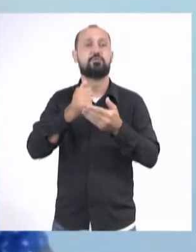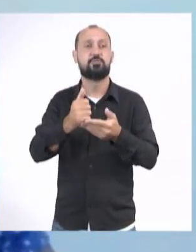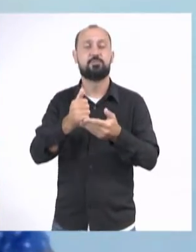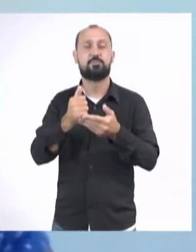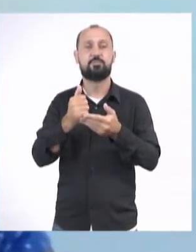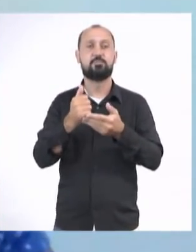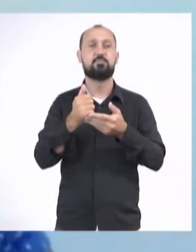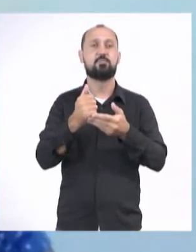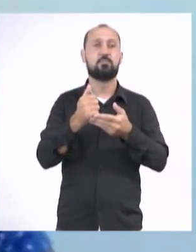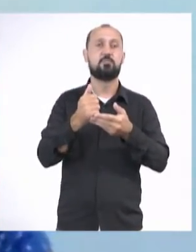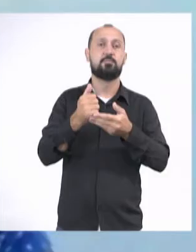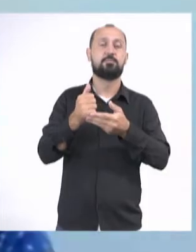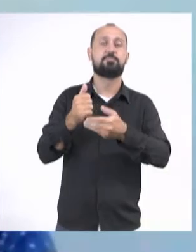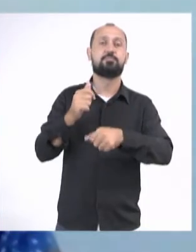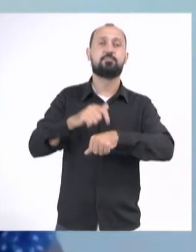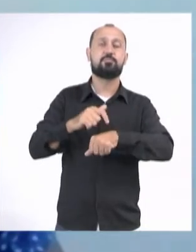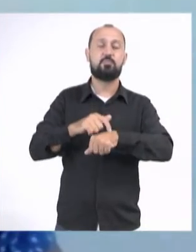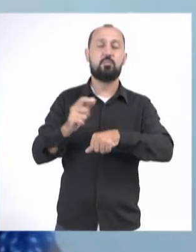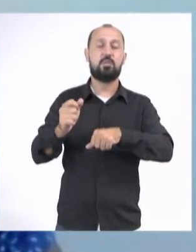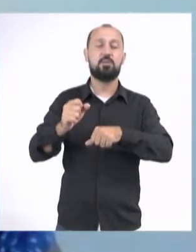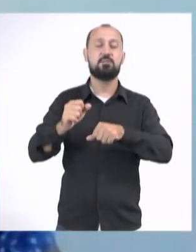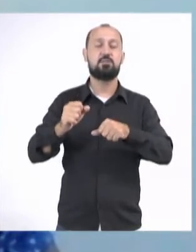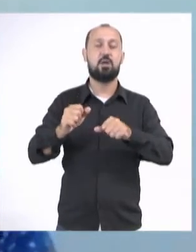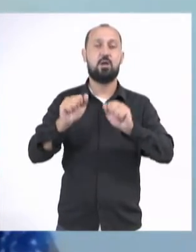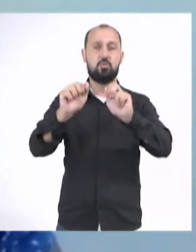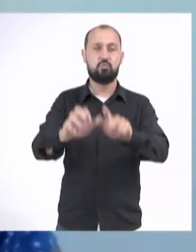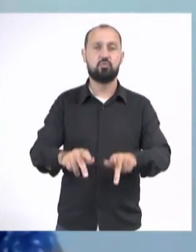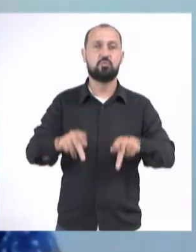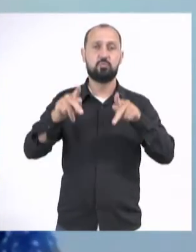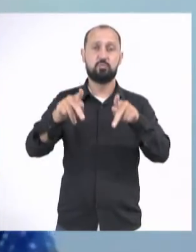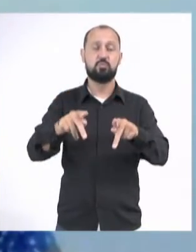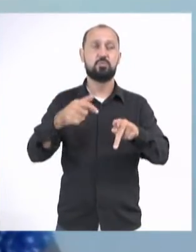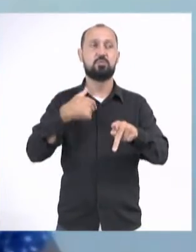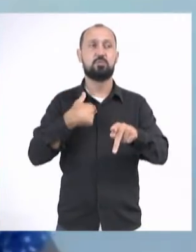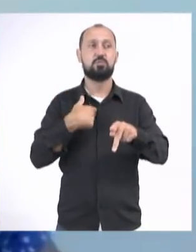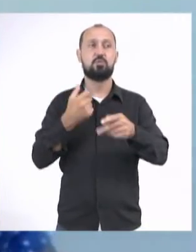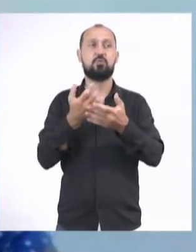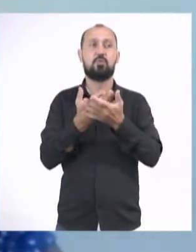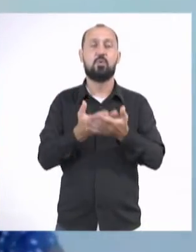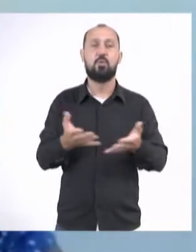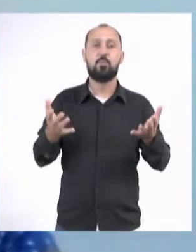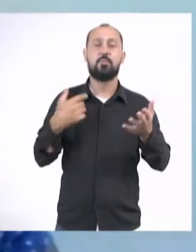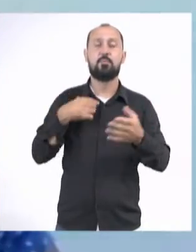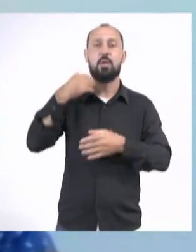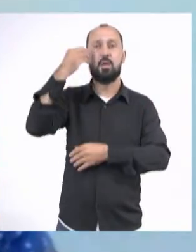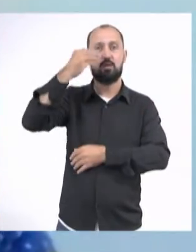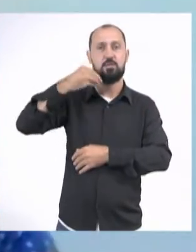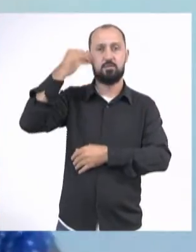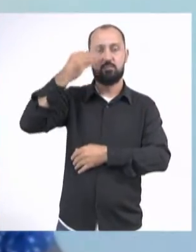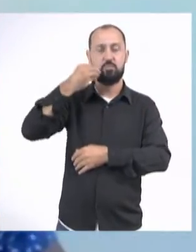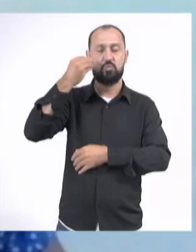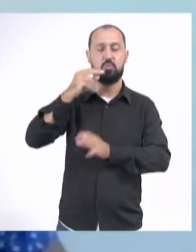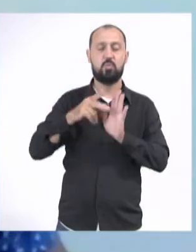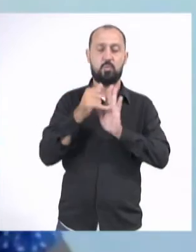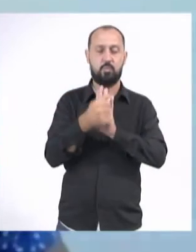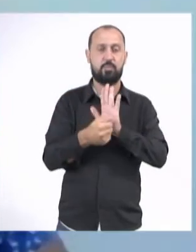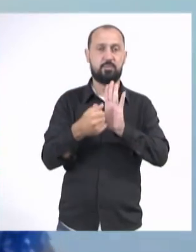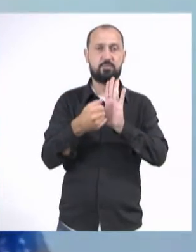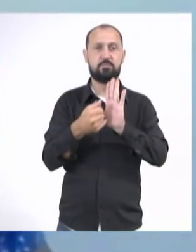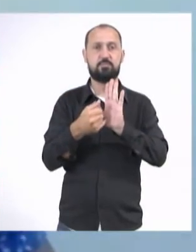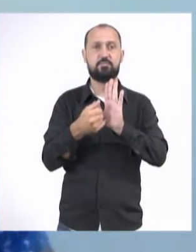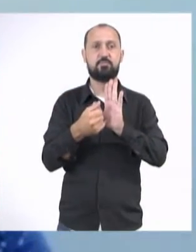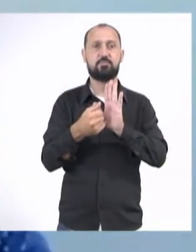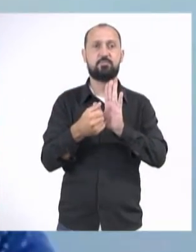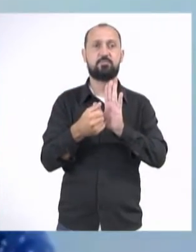contribuindo com essa audiência pública, com que eu vou compartilhar, né, sobre a experiência do programa.